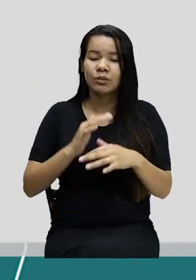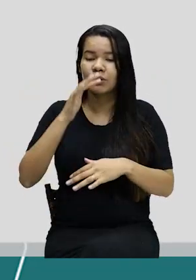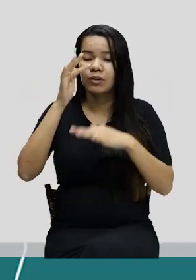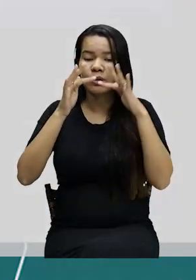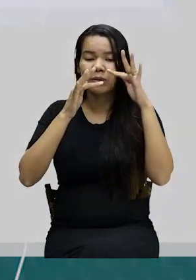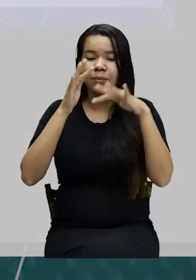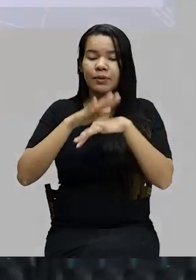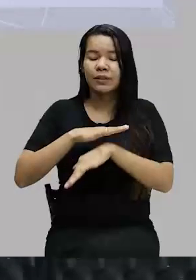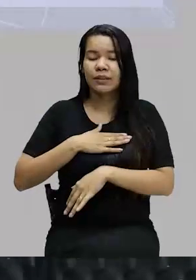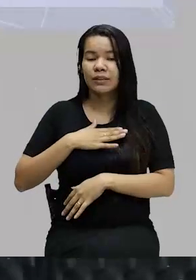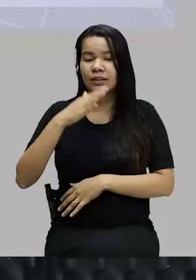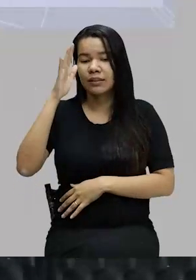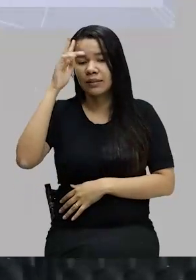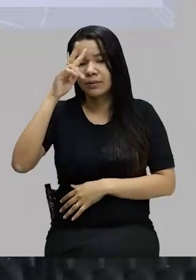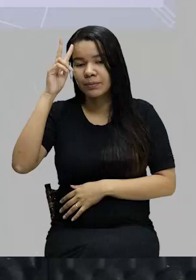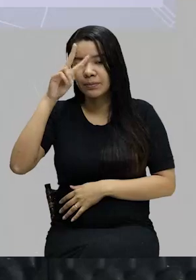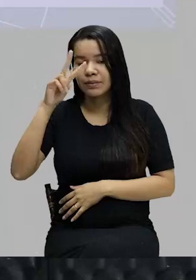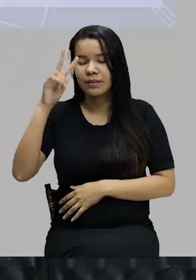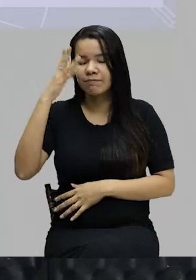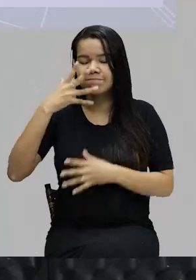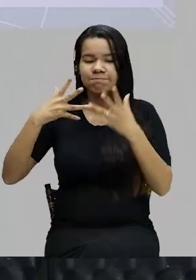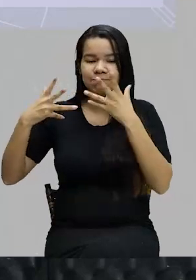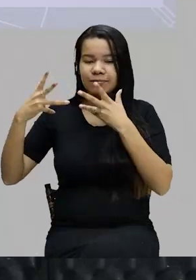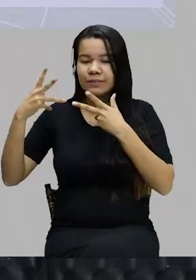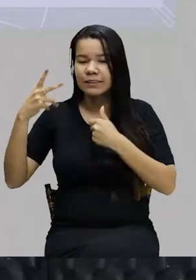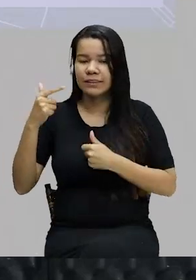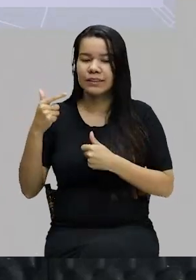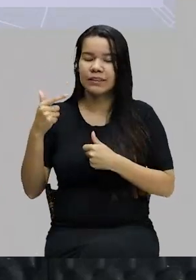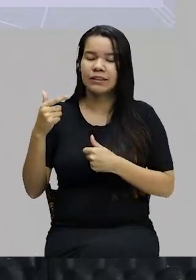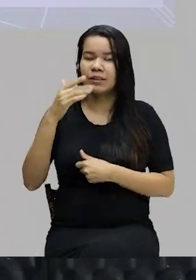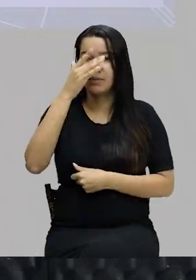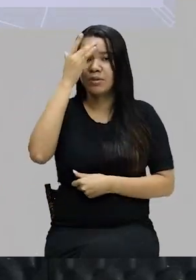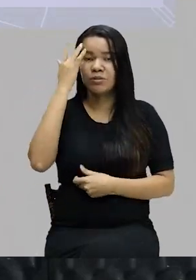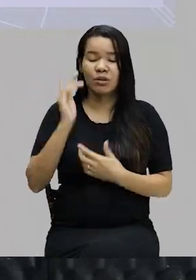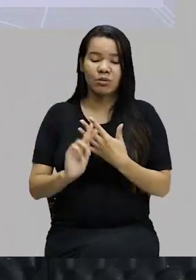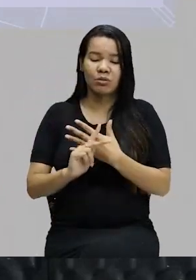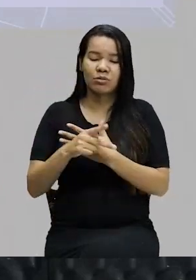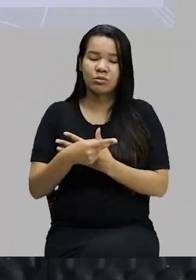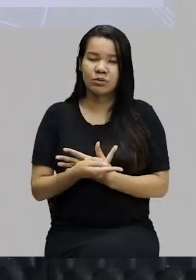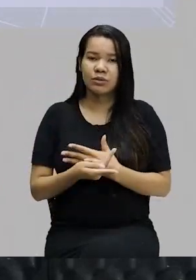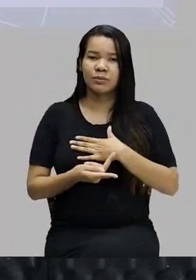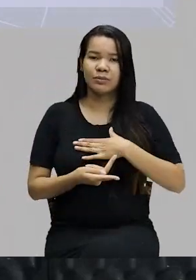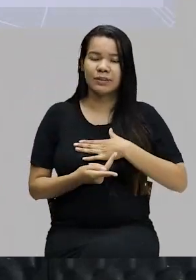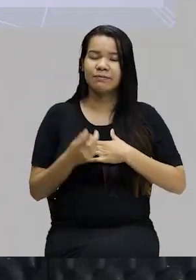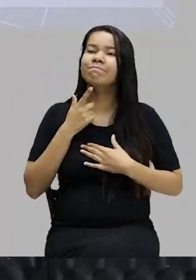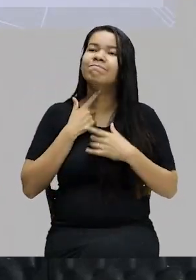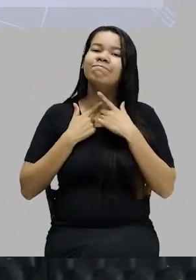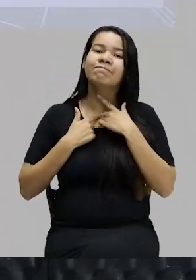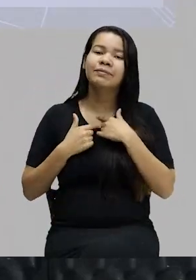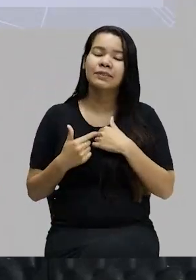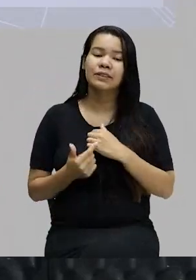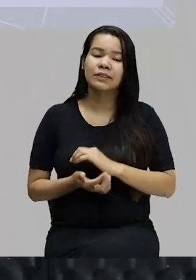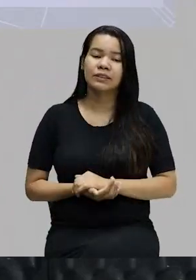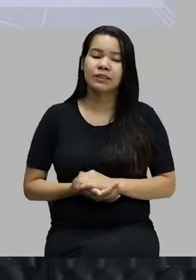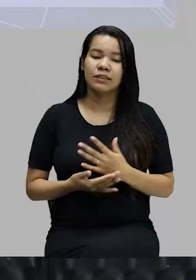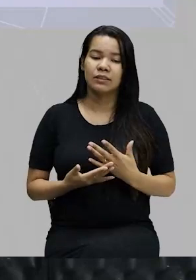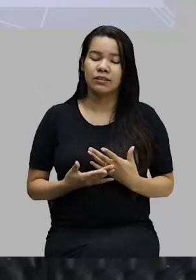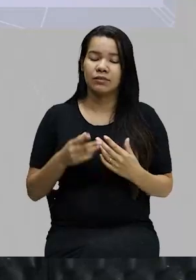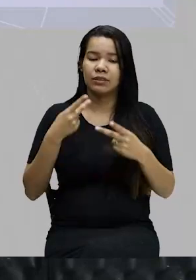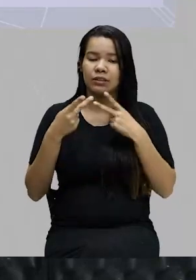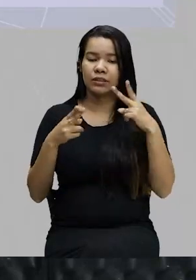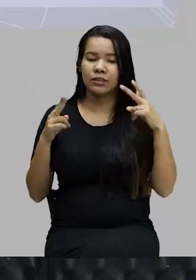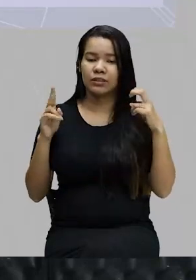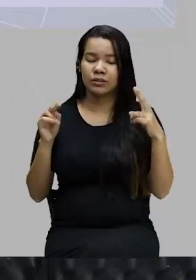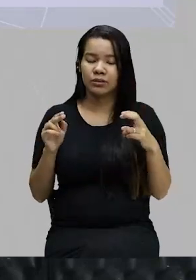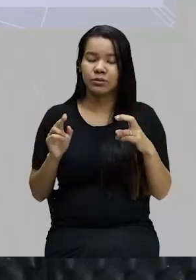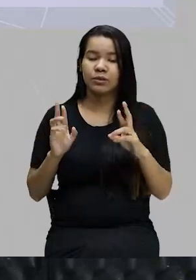bela causadora de minha ânsia. Então, conseguiram compreender? Ele está falando ali em relação à mulher amada. Ele está falando em relação